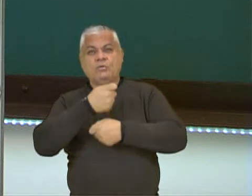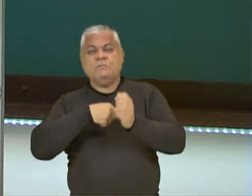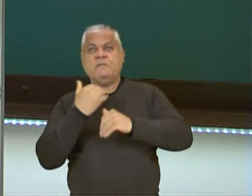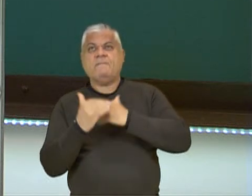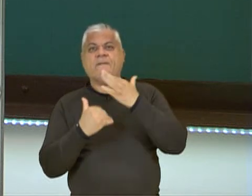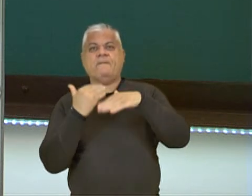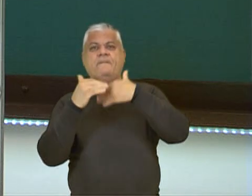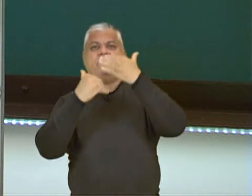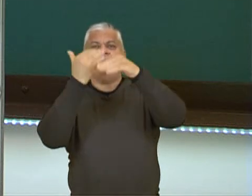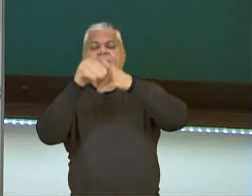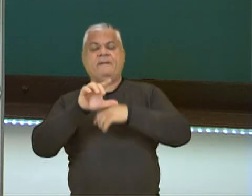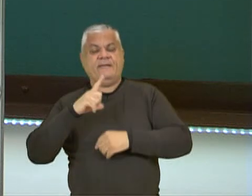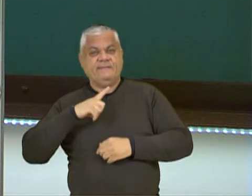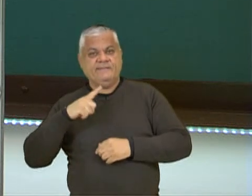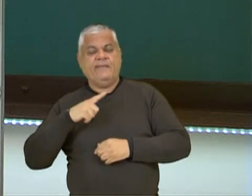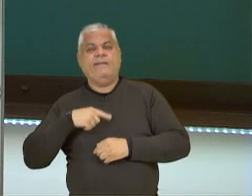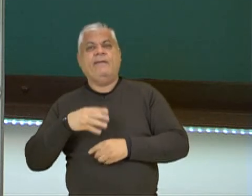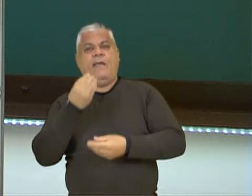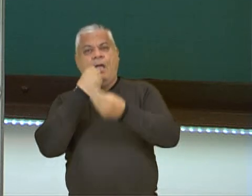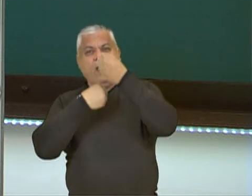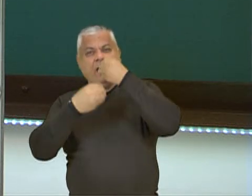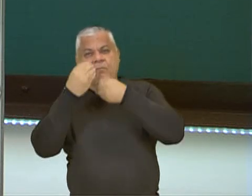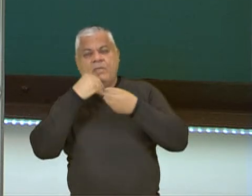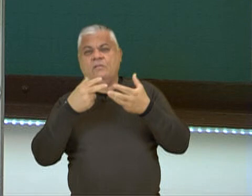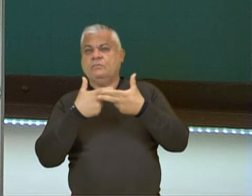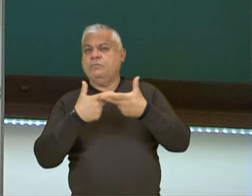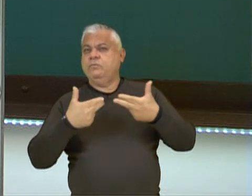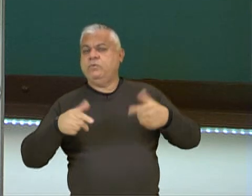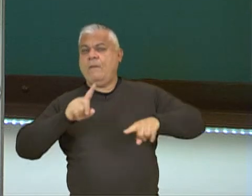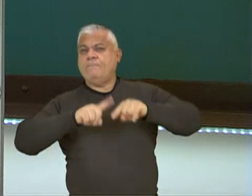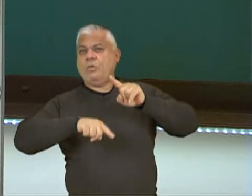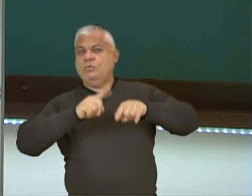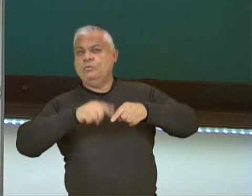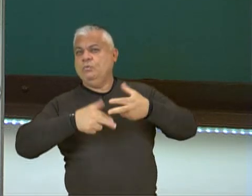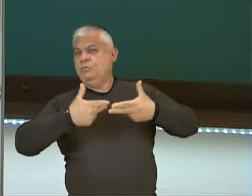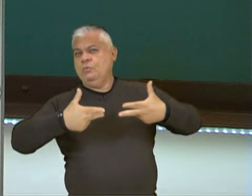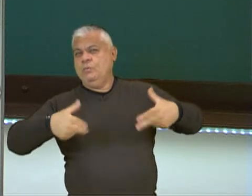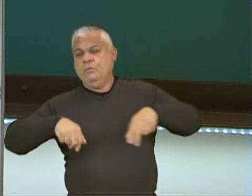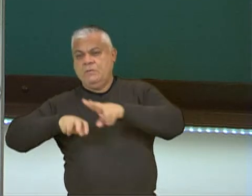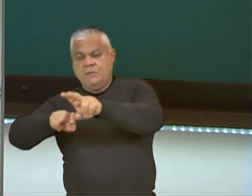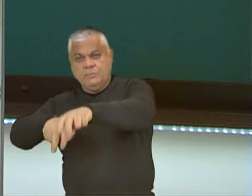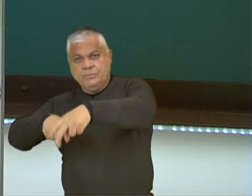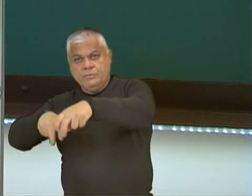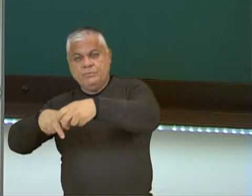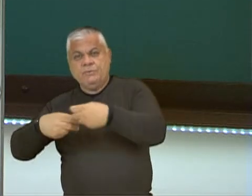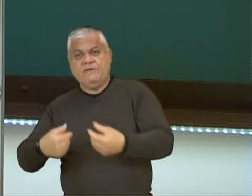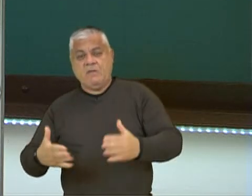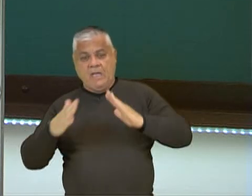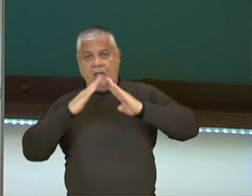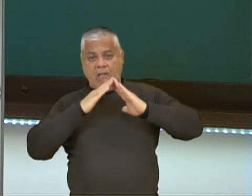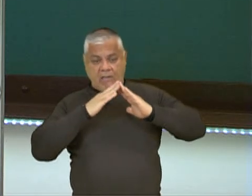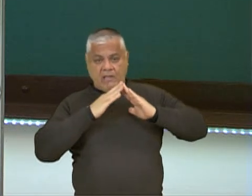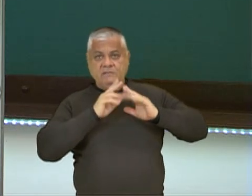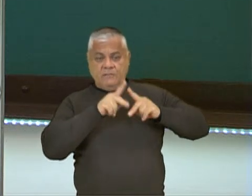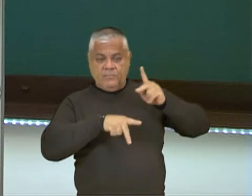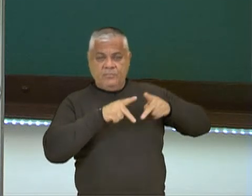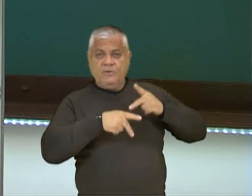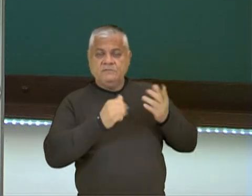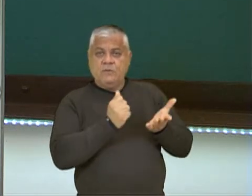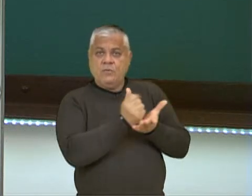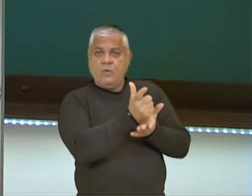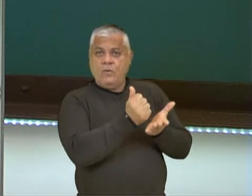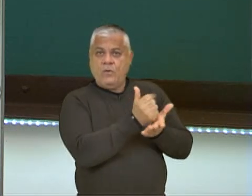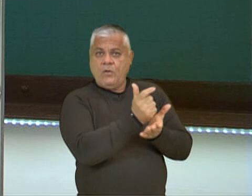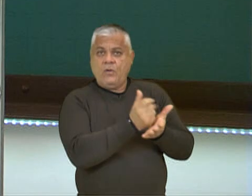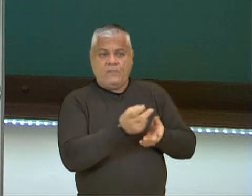para ter alimentos ali ou produtos, né, da agroindústria que vão chegar para a população consumir, para